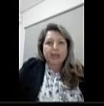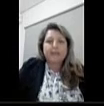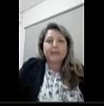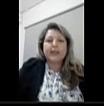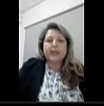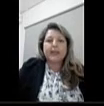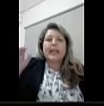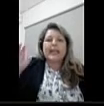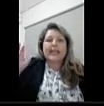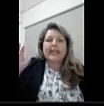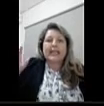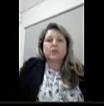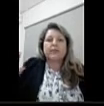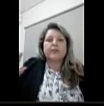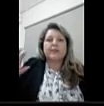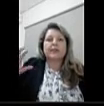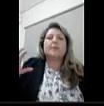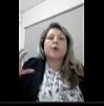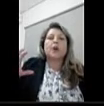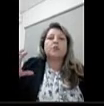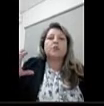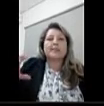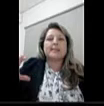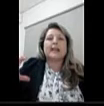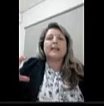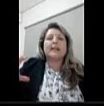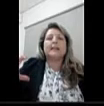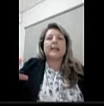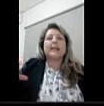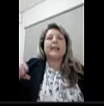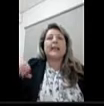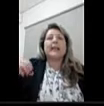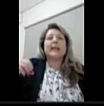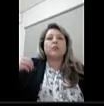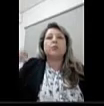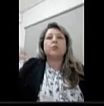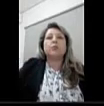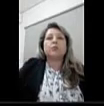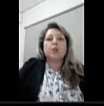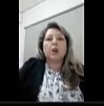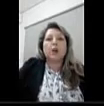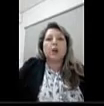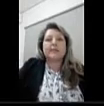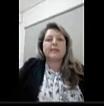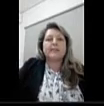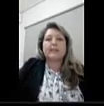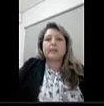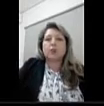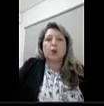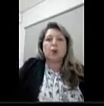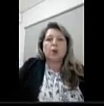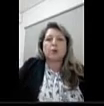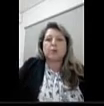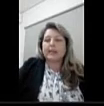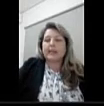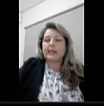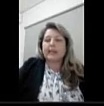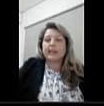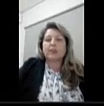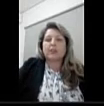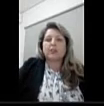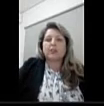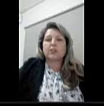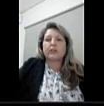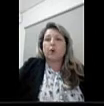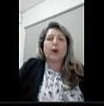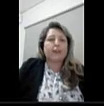P. e isso você pode utilizar também junto com jogos. Existem jogos que